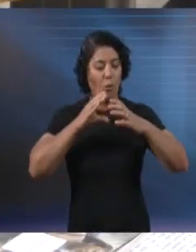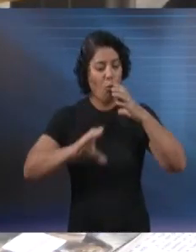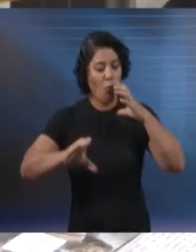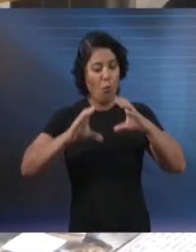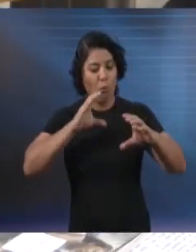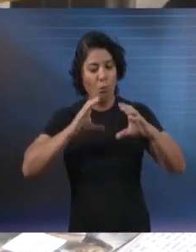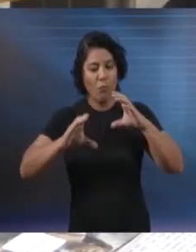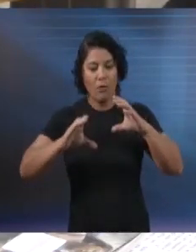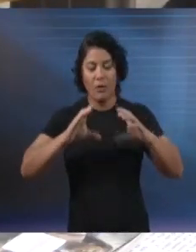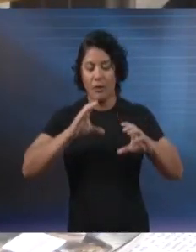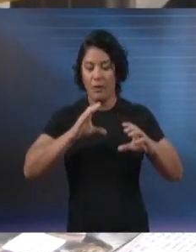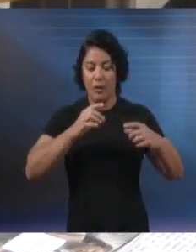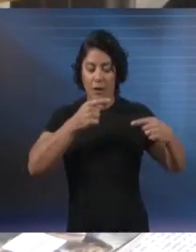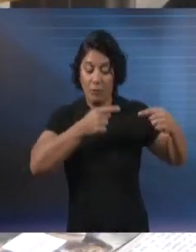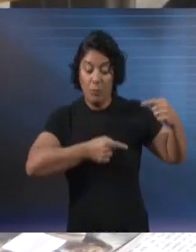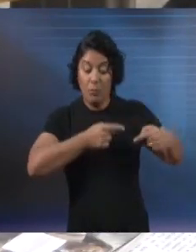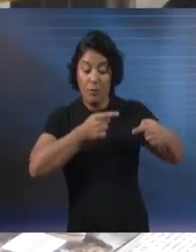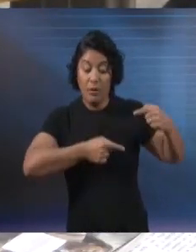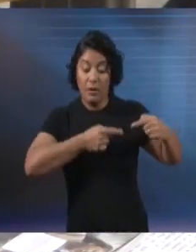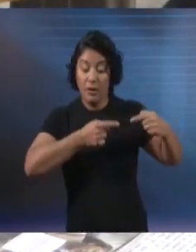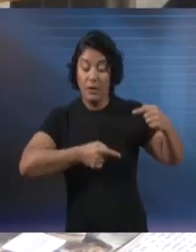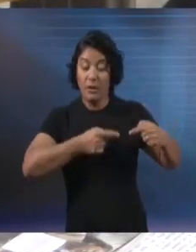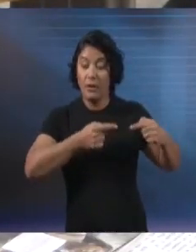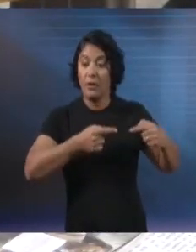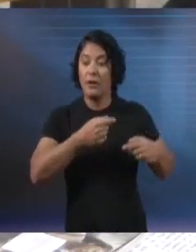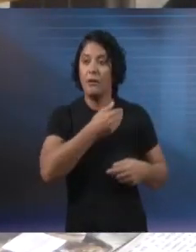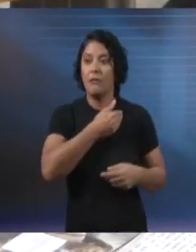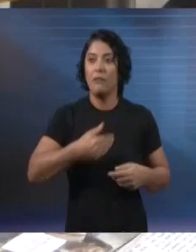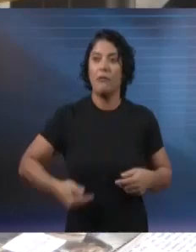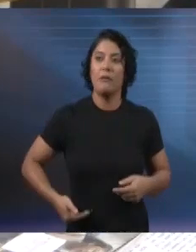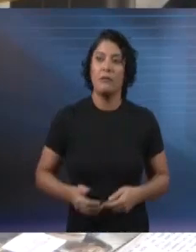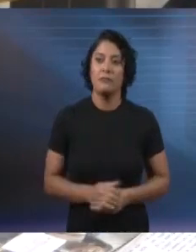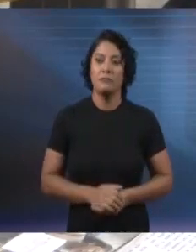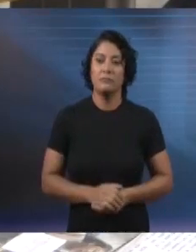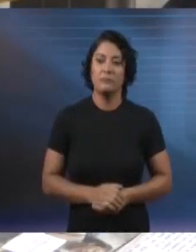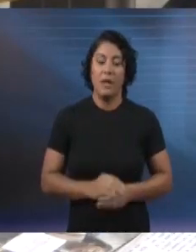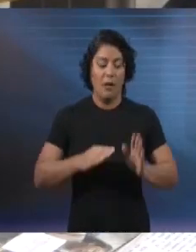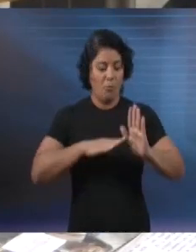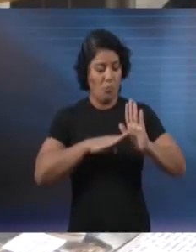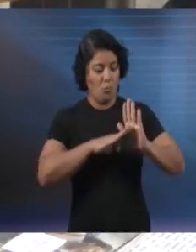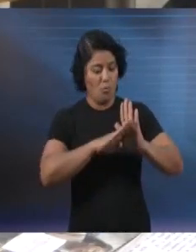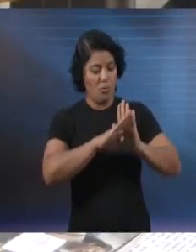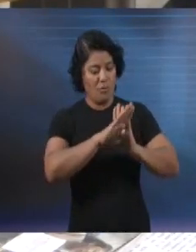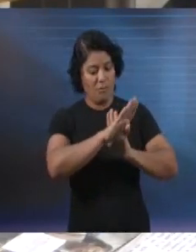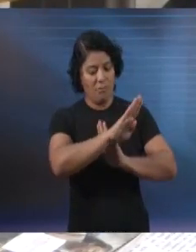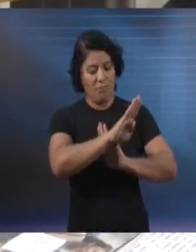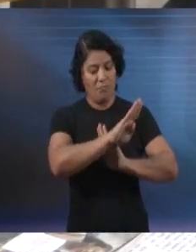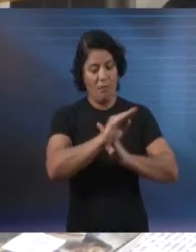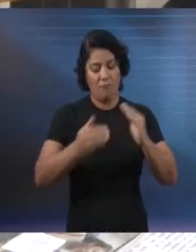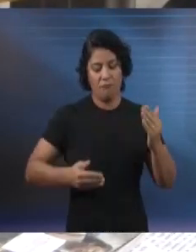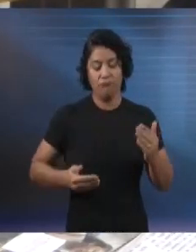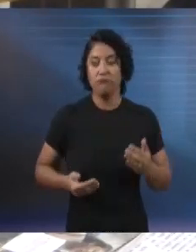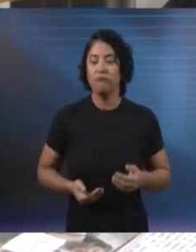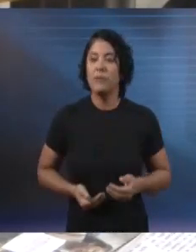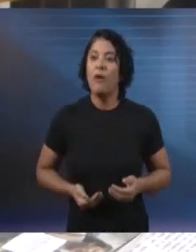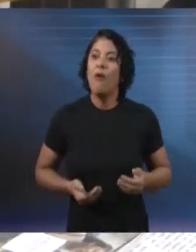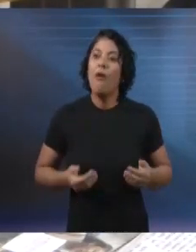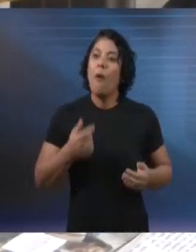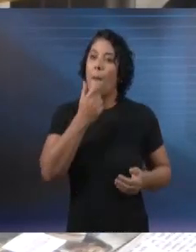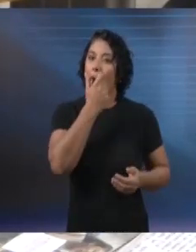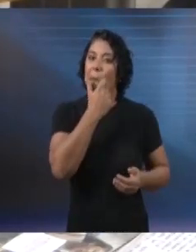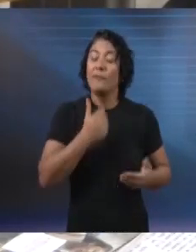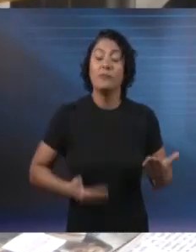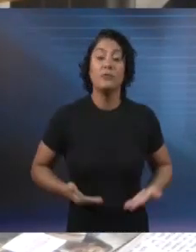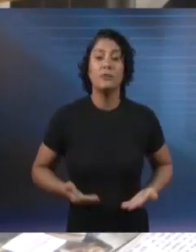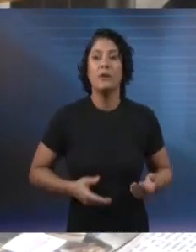a política do governo, que só haverá aumento para funcionário público se houver o aumento da alíquota